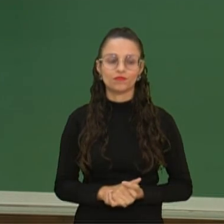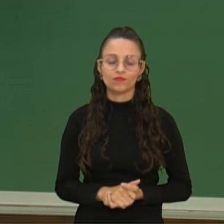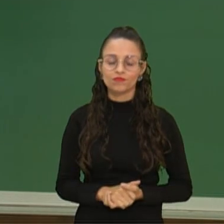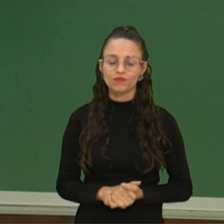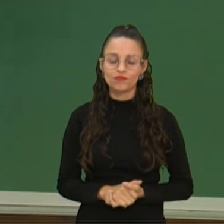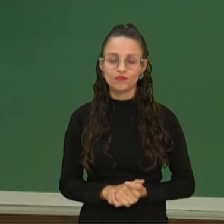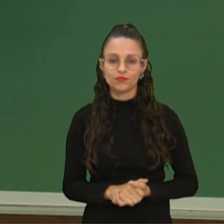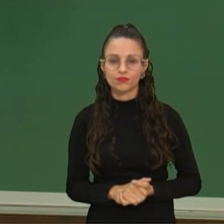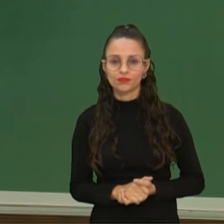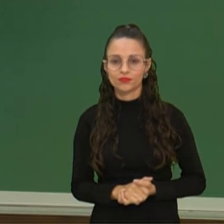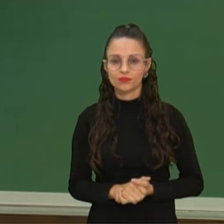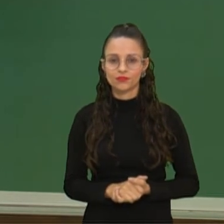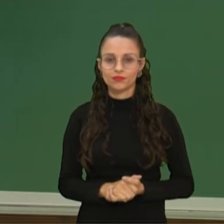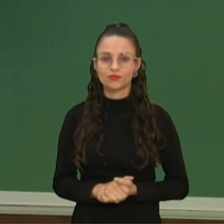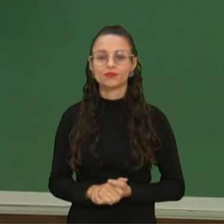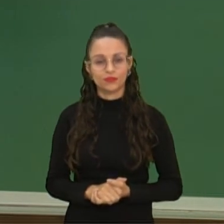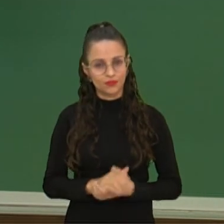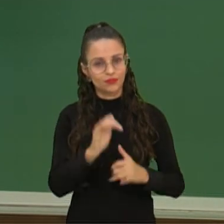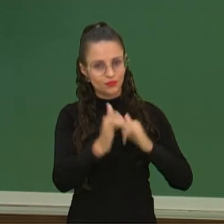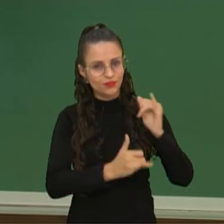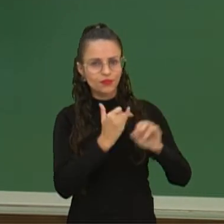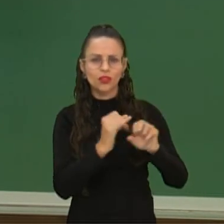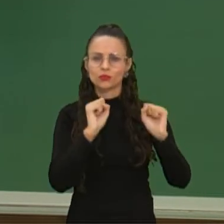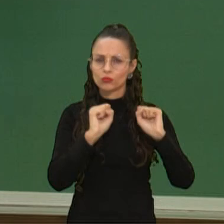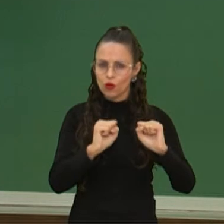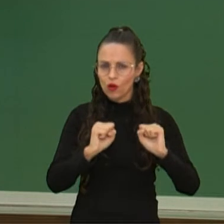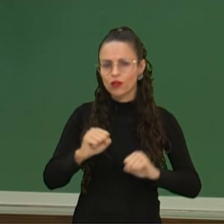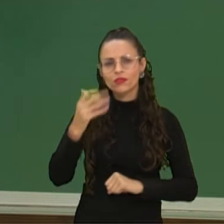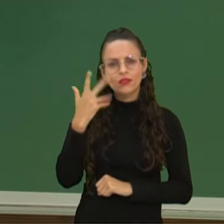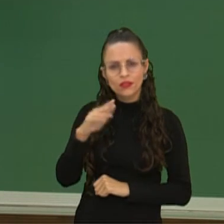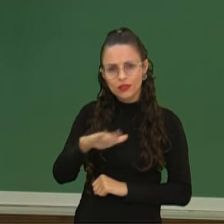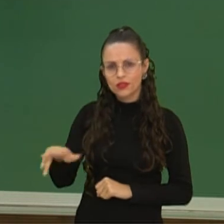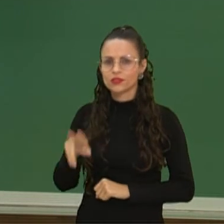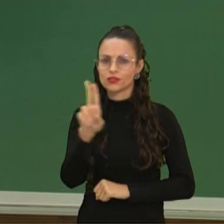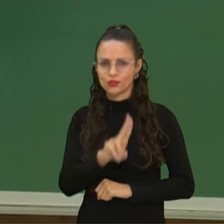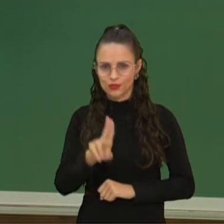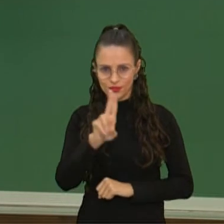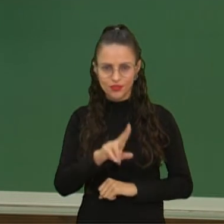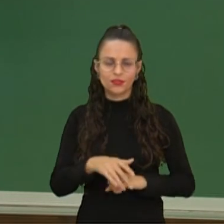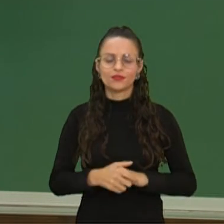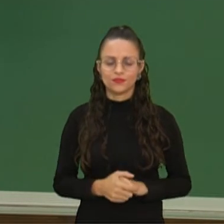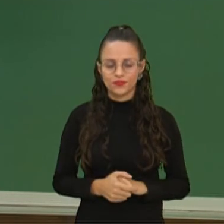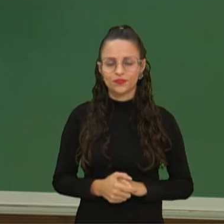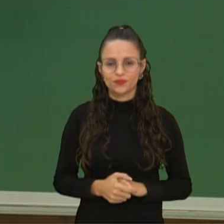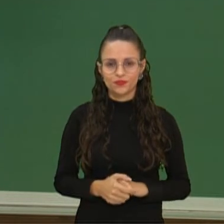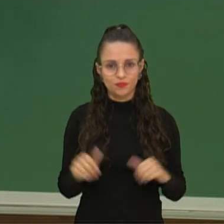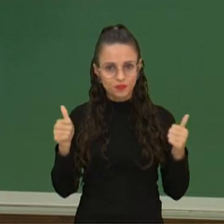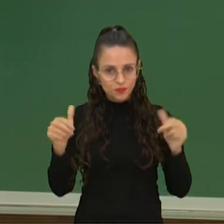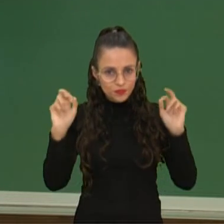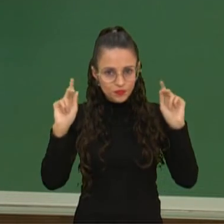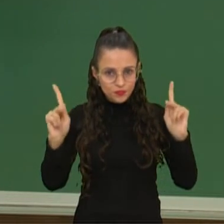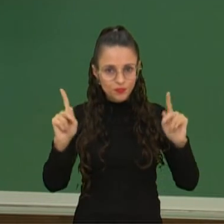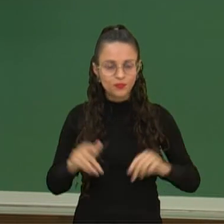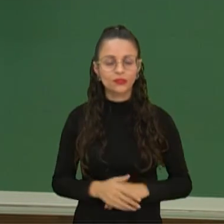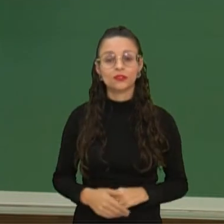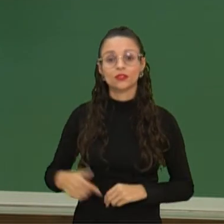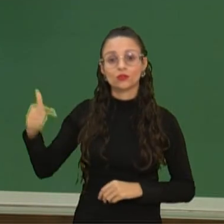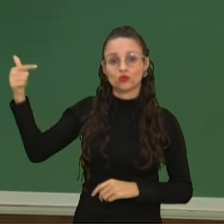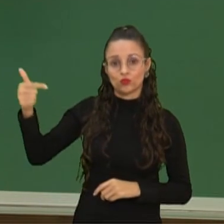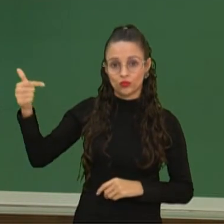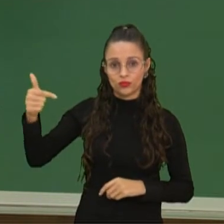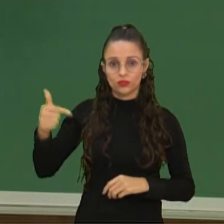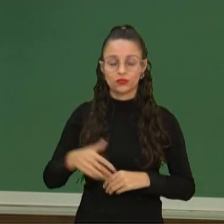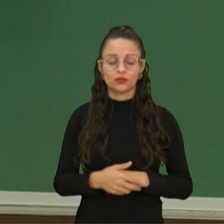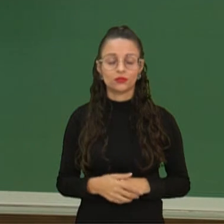ser usada pelas crianças muito bem. The internet can be used by the kids very well, ok? E a número